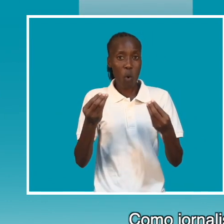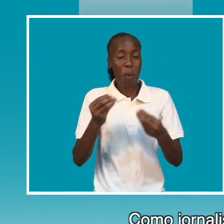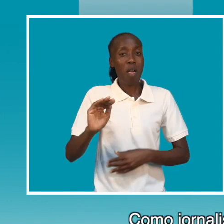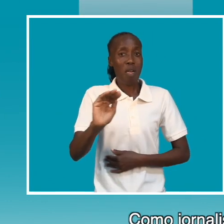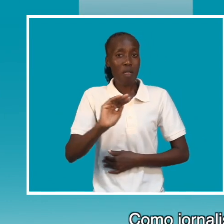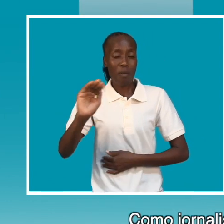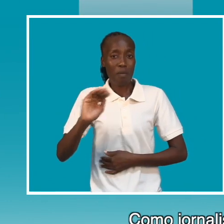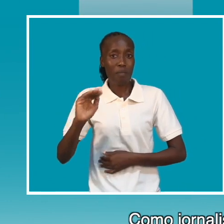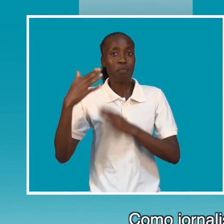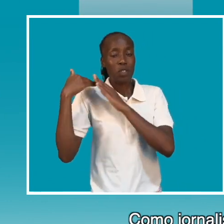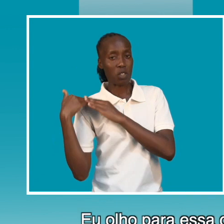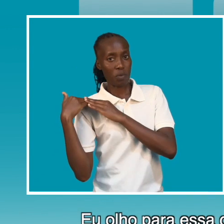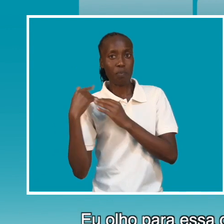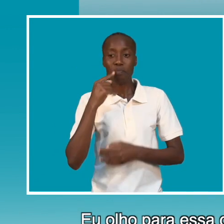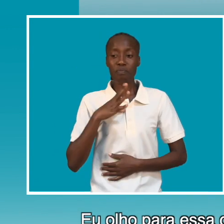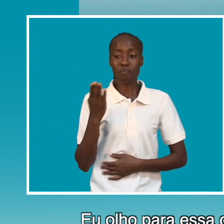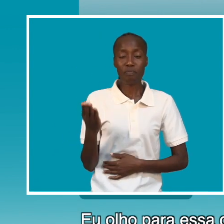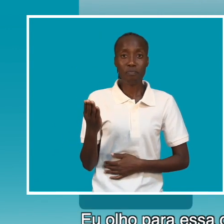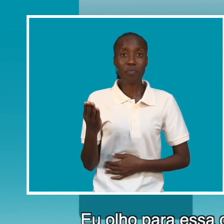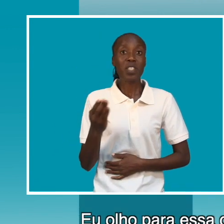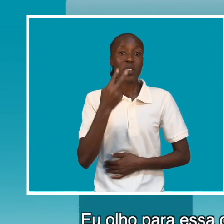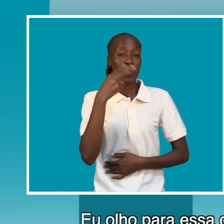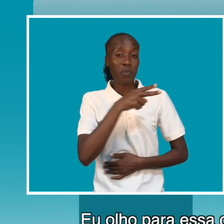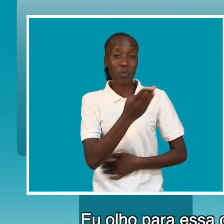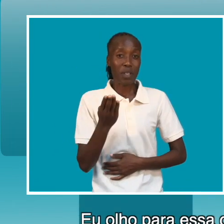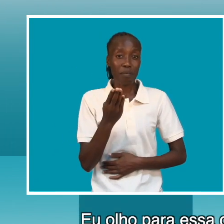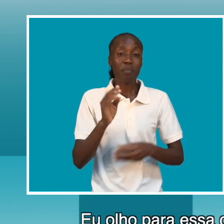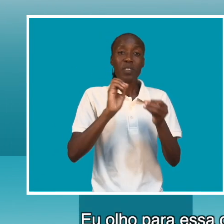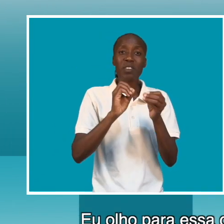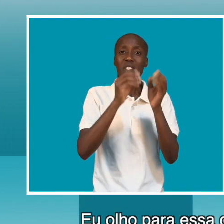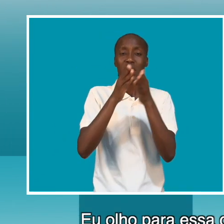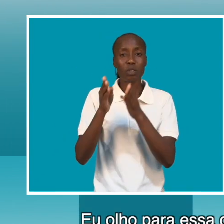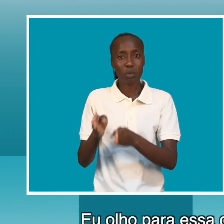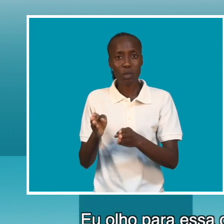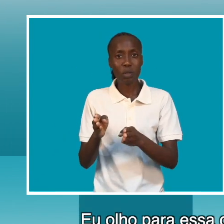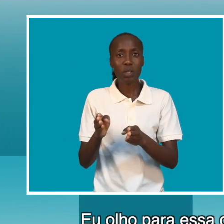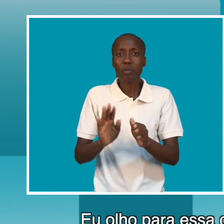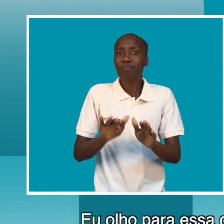camada social no país eu olho para esta camada social com